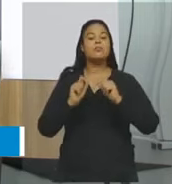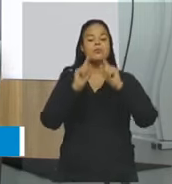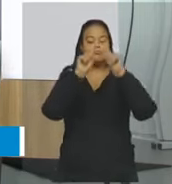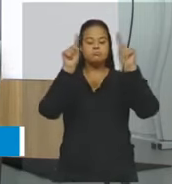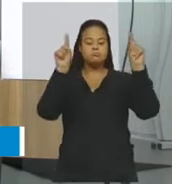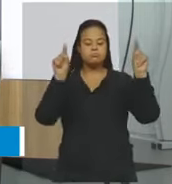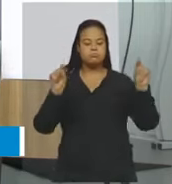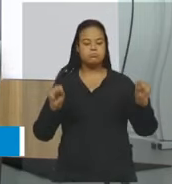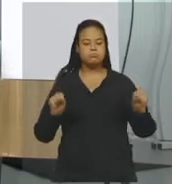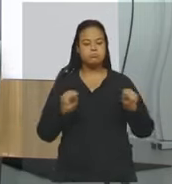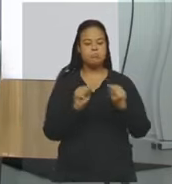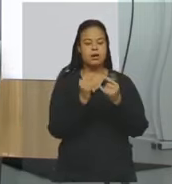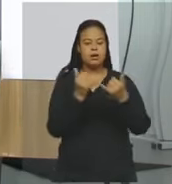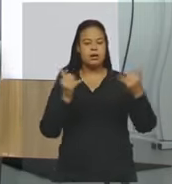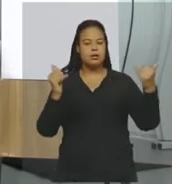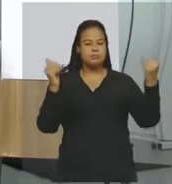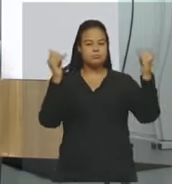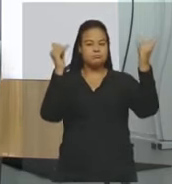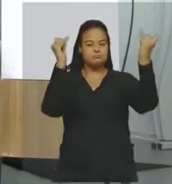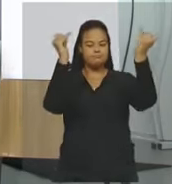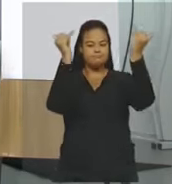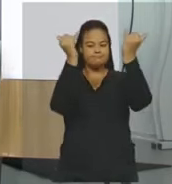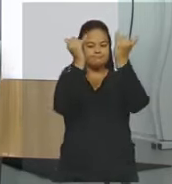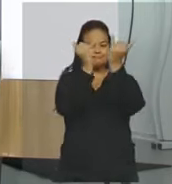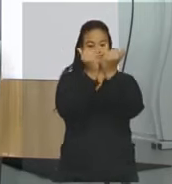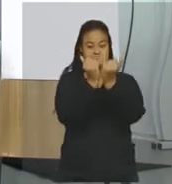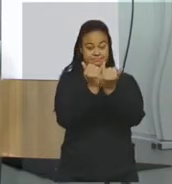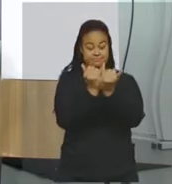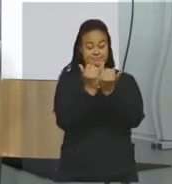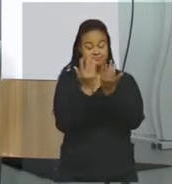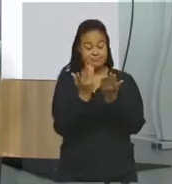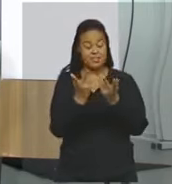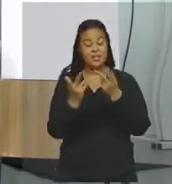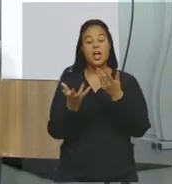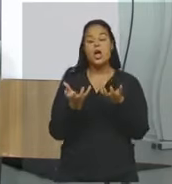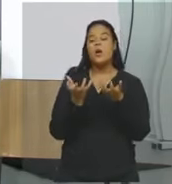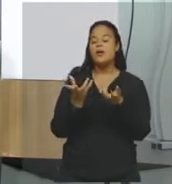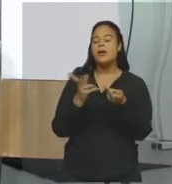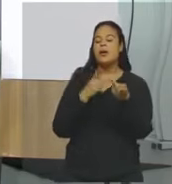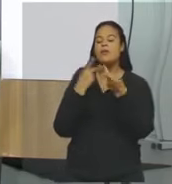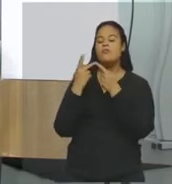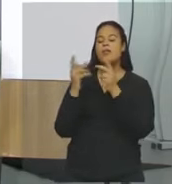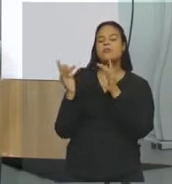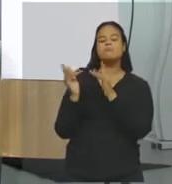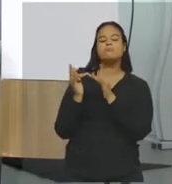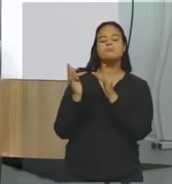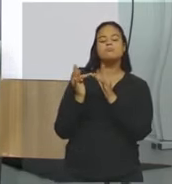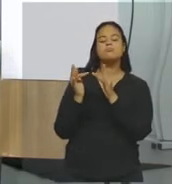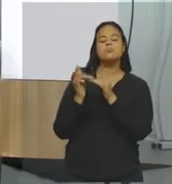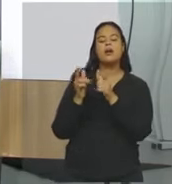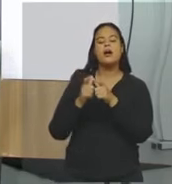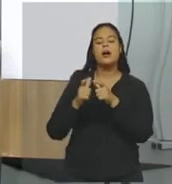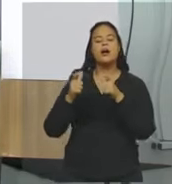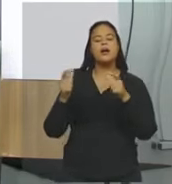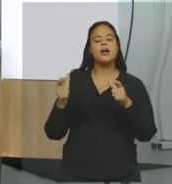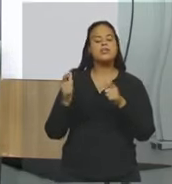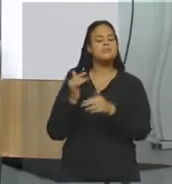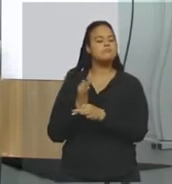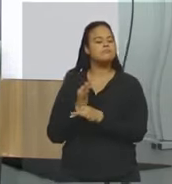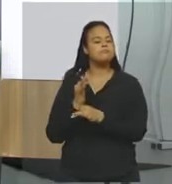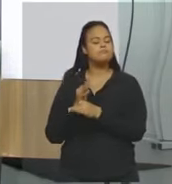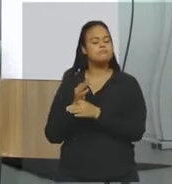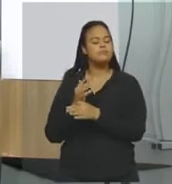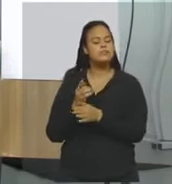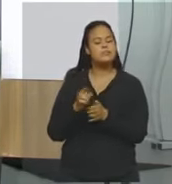que aqui, nesta aula, eu quero falar um pouco sobre uma grandeza física que é muito utilizada também na